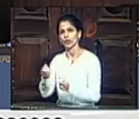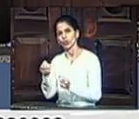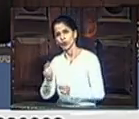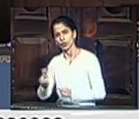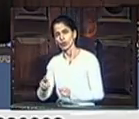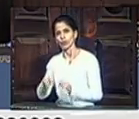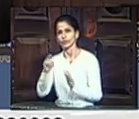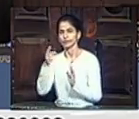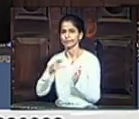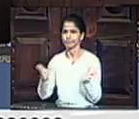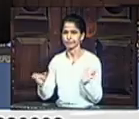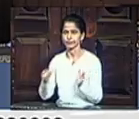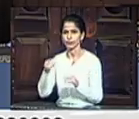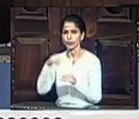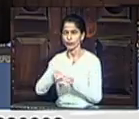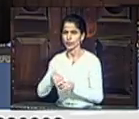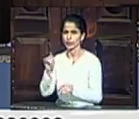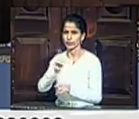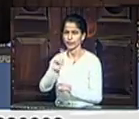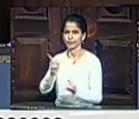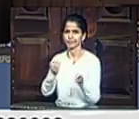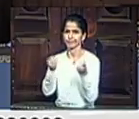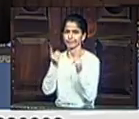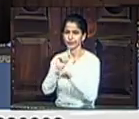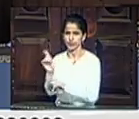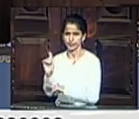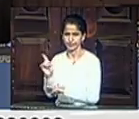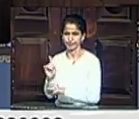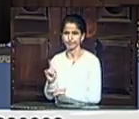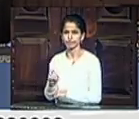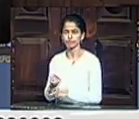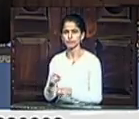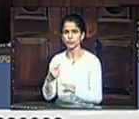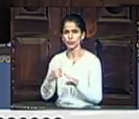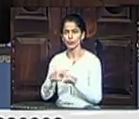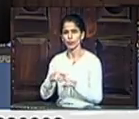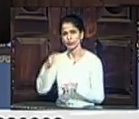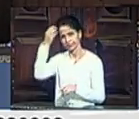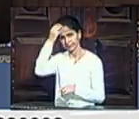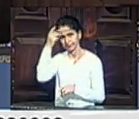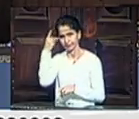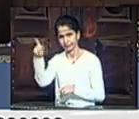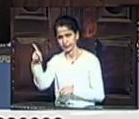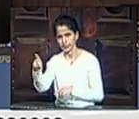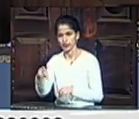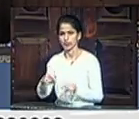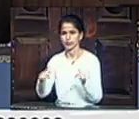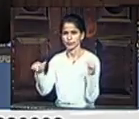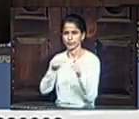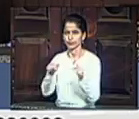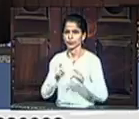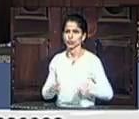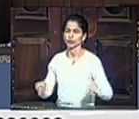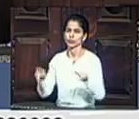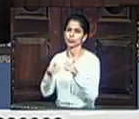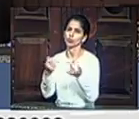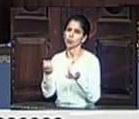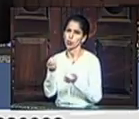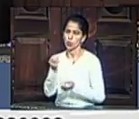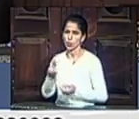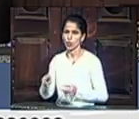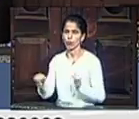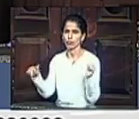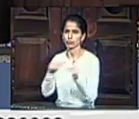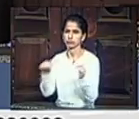não tem porquê, nós não vamos votar nada que coloque nas costas dos trabalhadores, seja servidores públicos, seja do conjunto